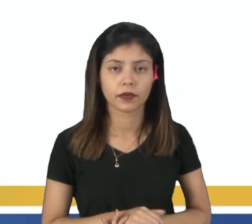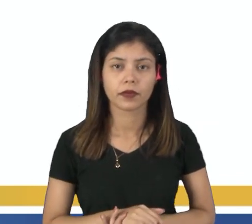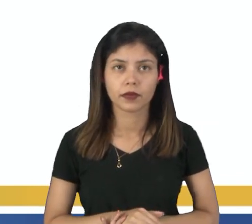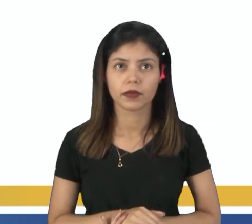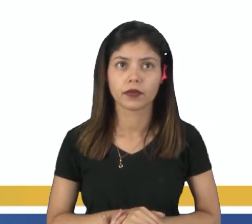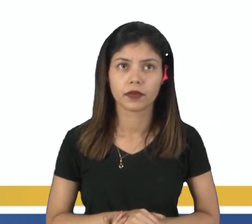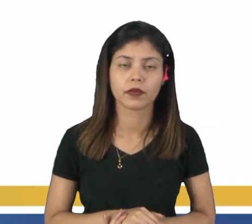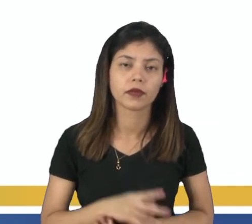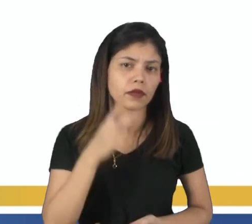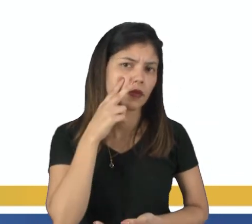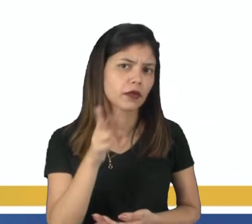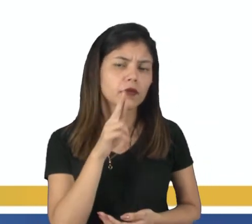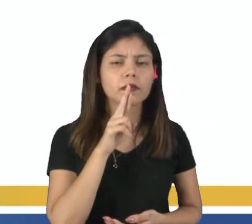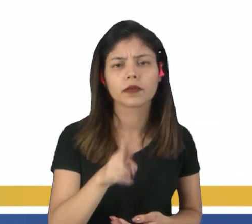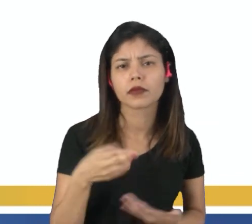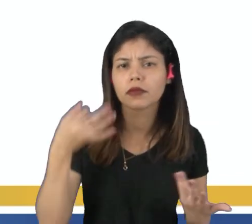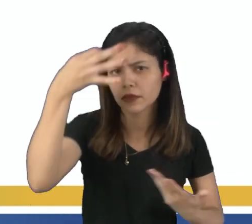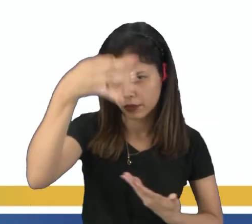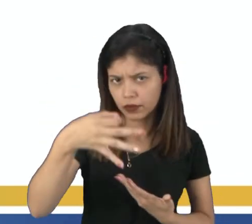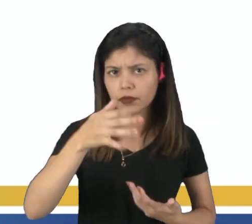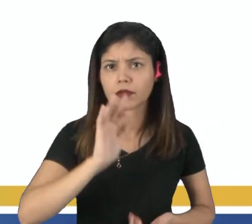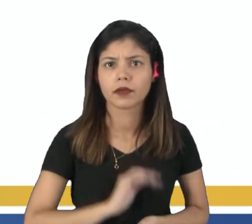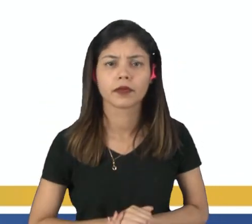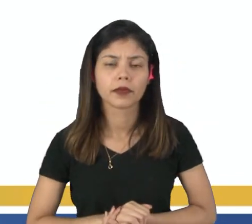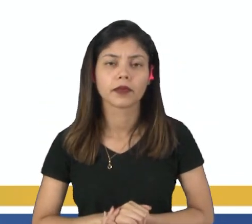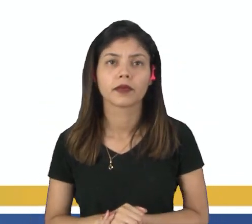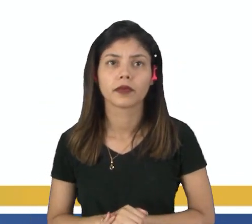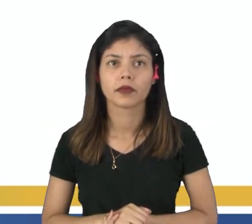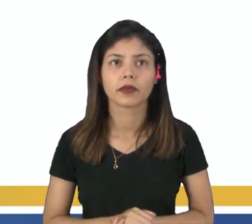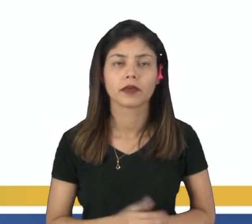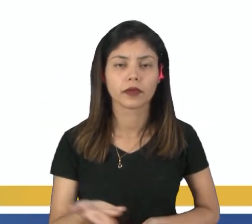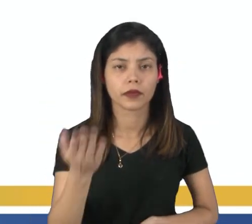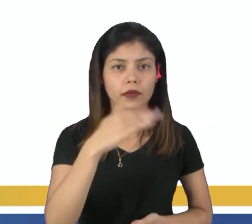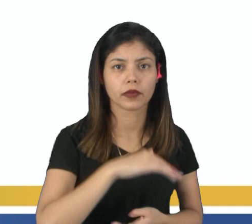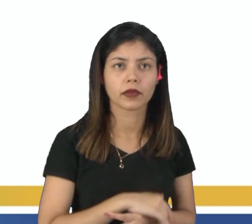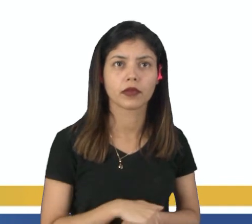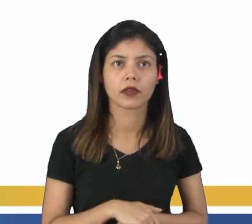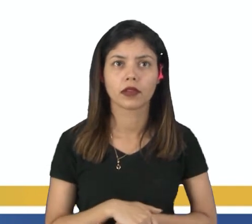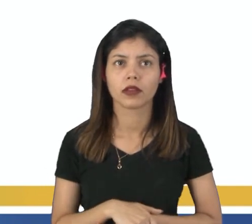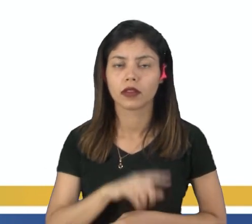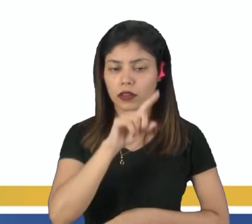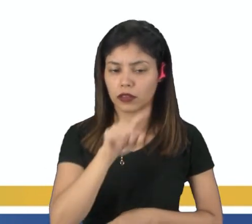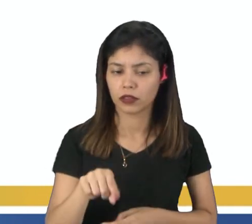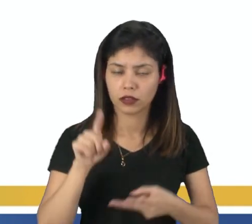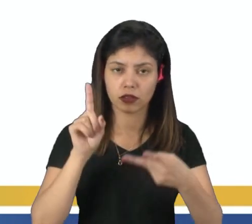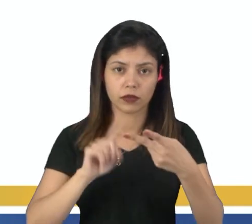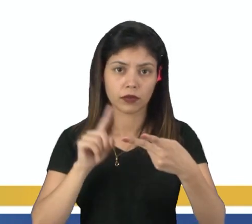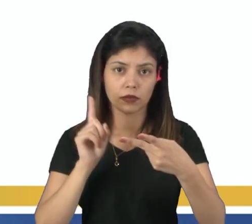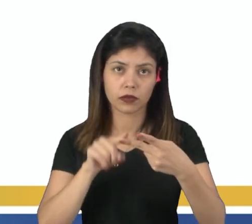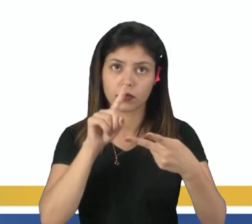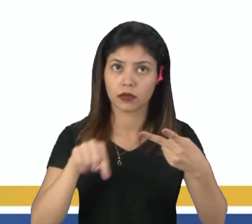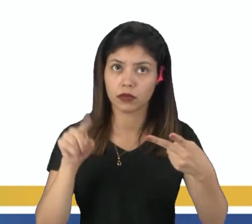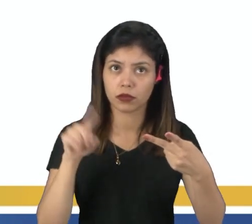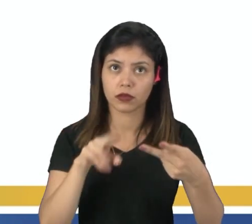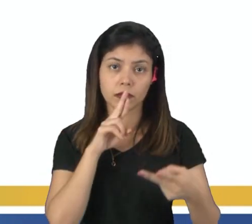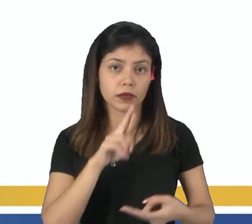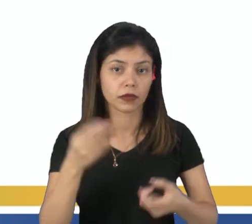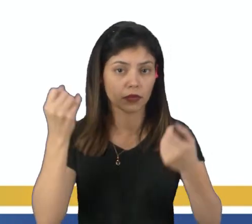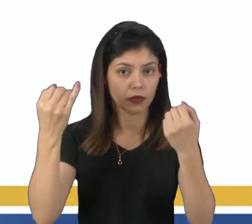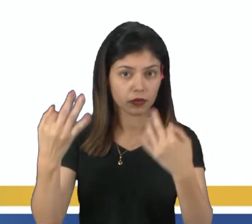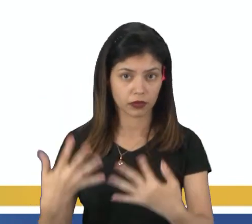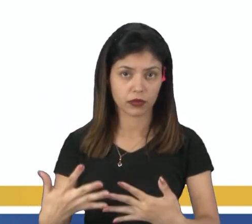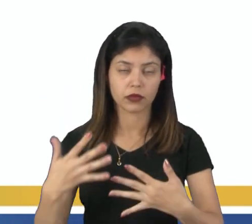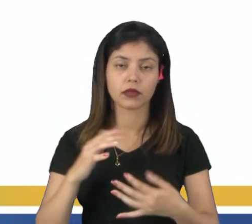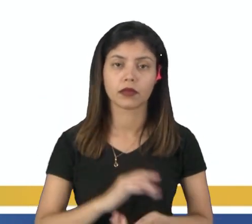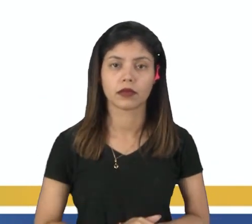explicações? Vamos verificar agora a resposta correta? Vamos lá. É usado em respostas e